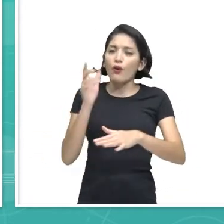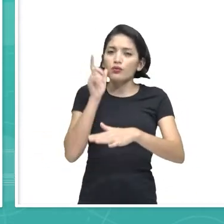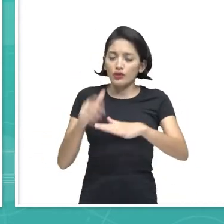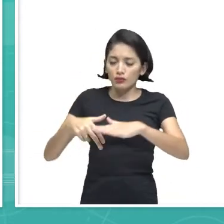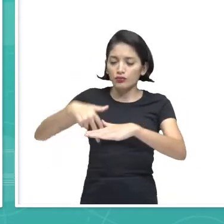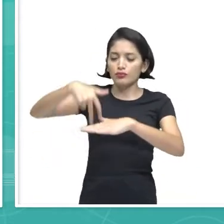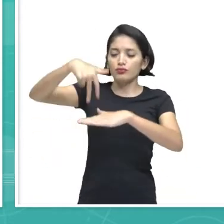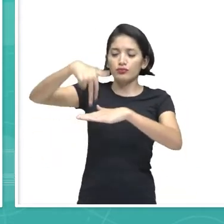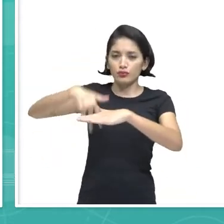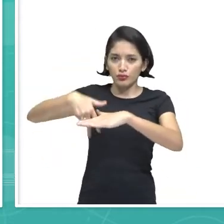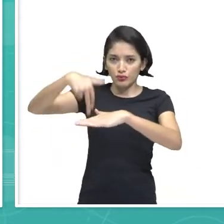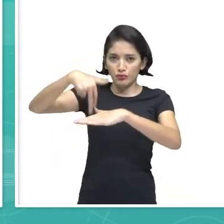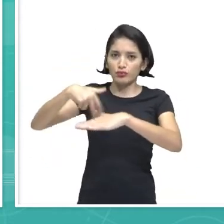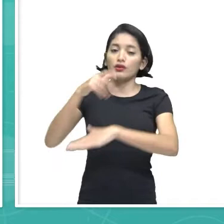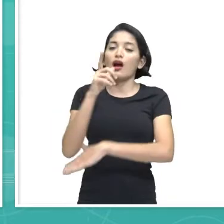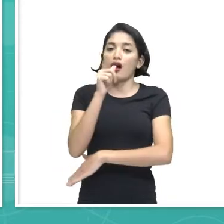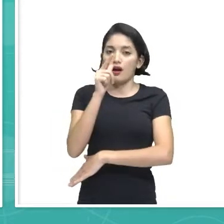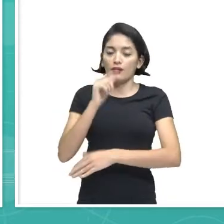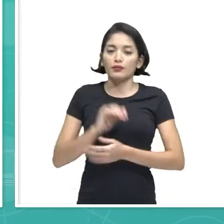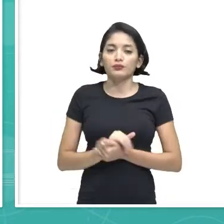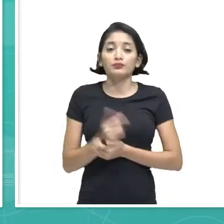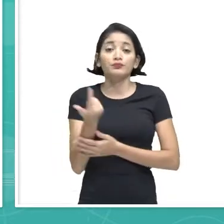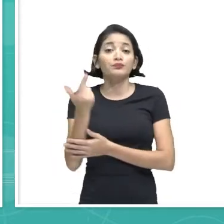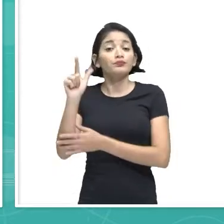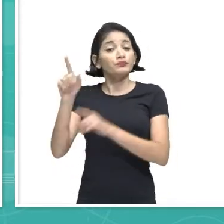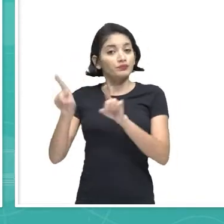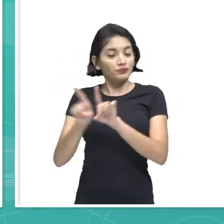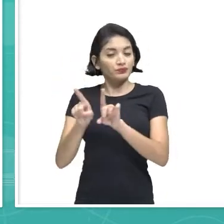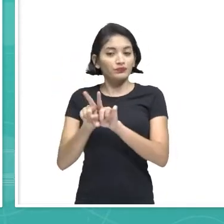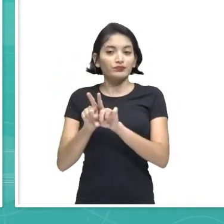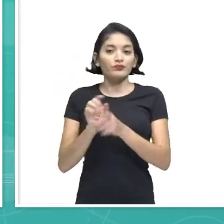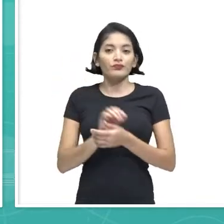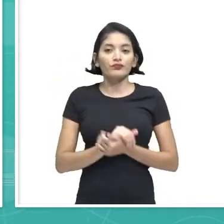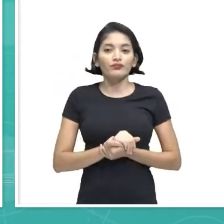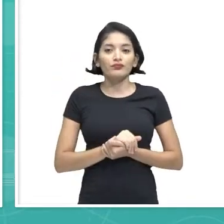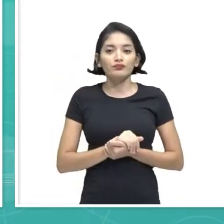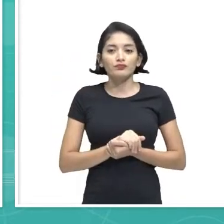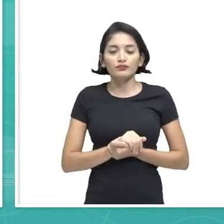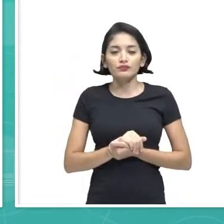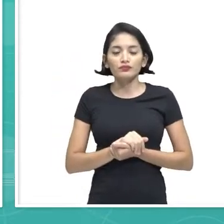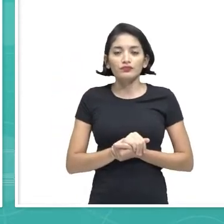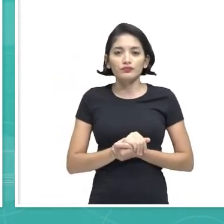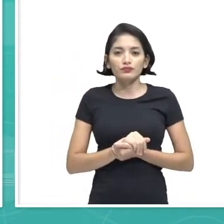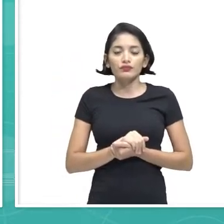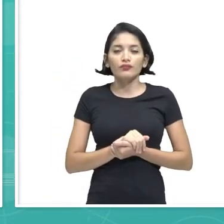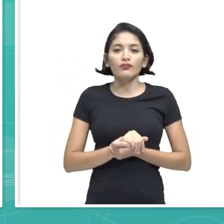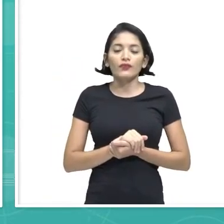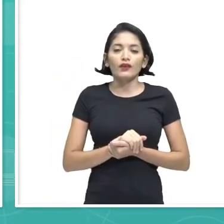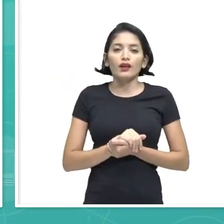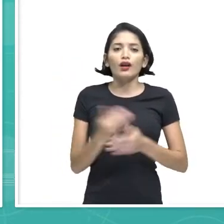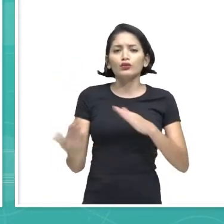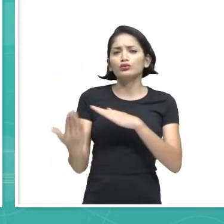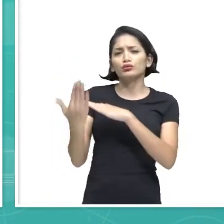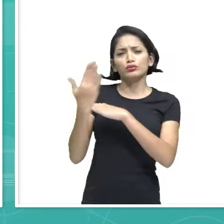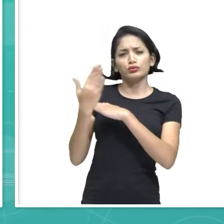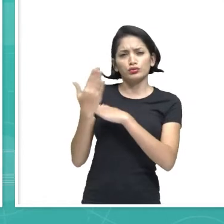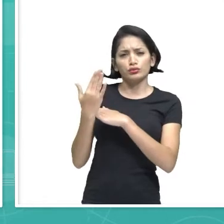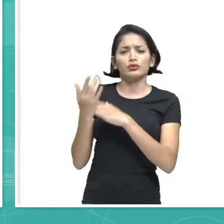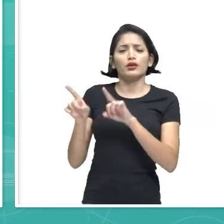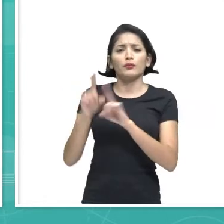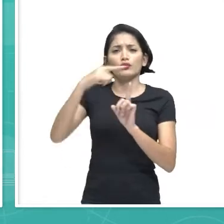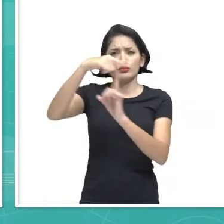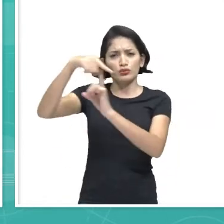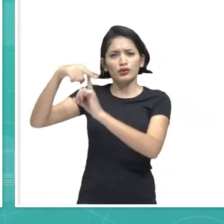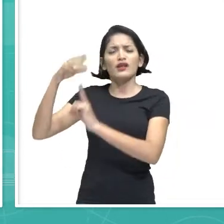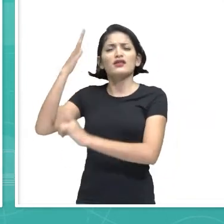certo? Muito bem. E vamos prosseguir agora falando sobre os benefícios desse tipo de ginástica. Então, a gente sabe que